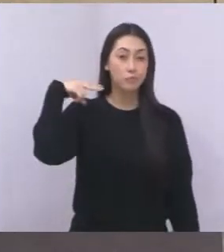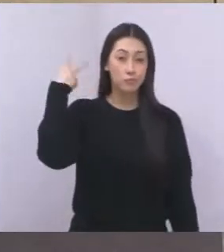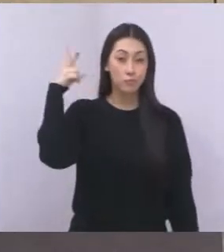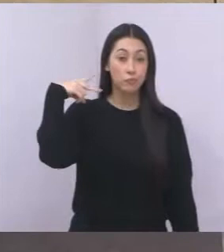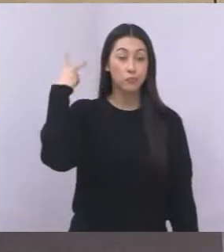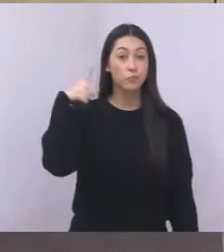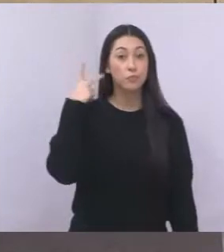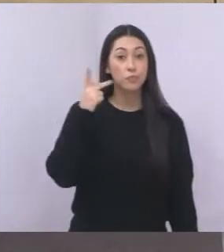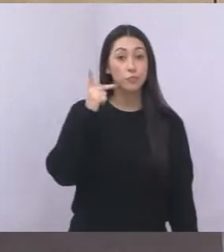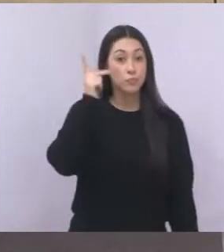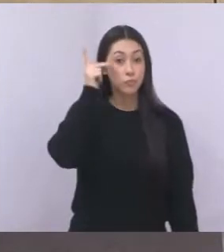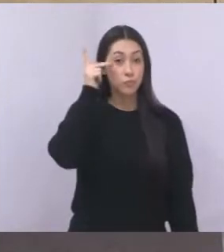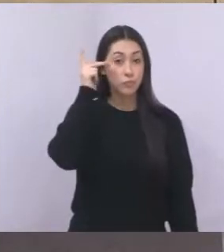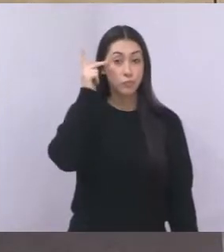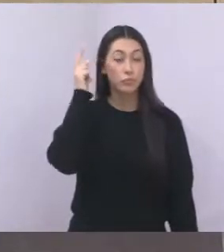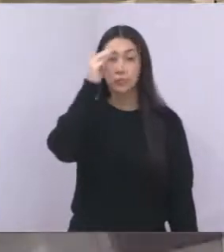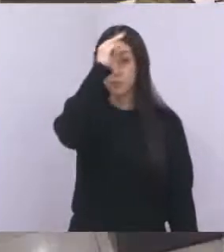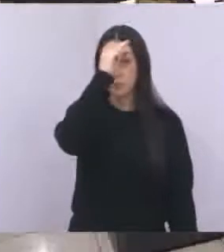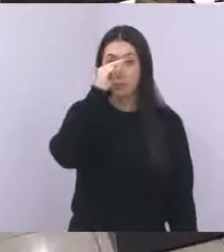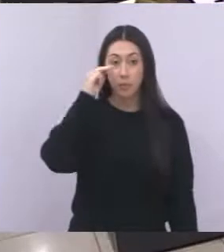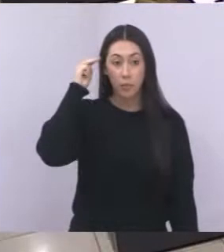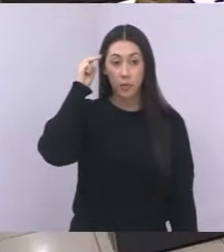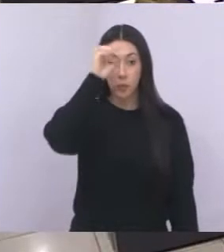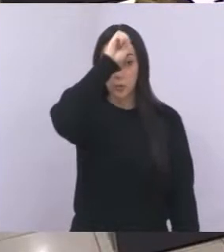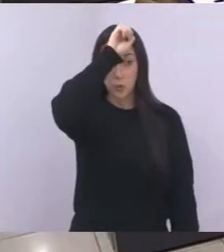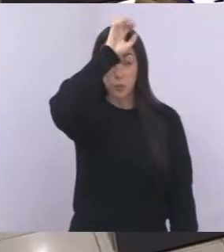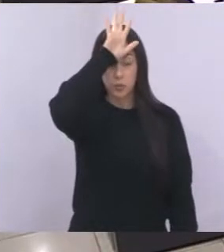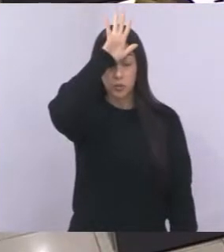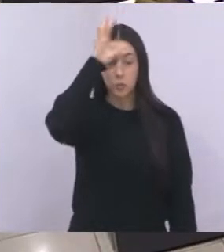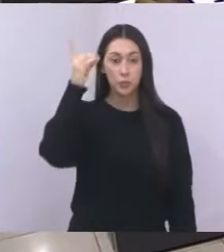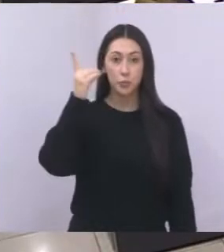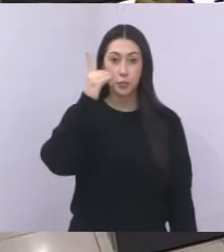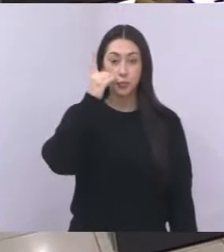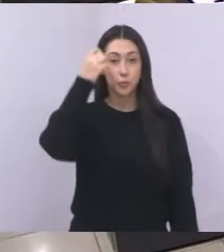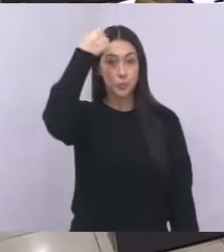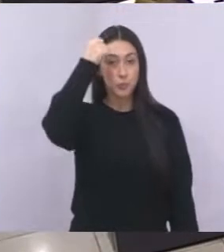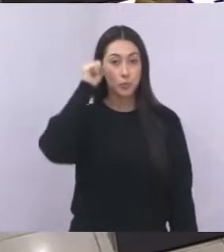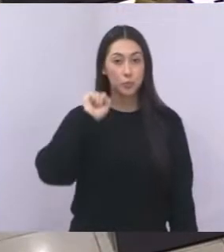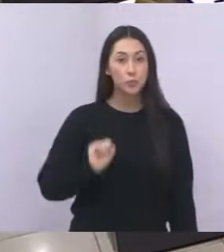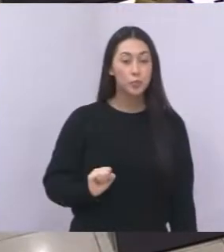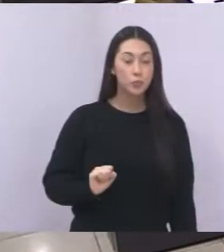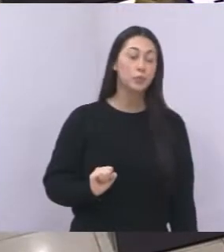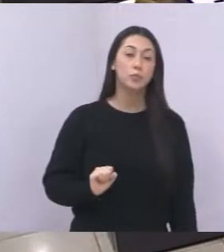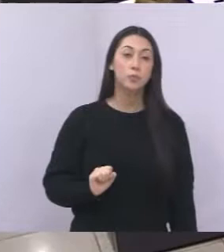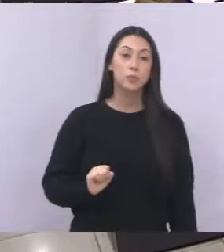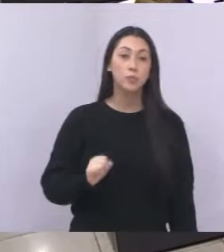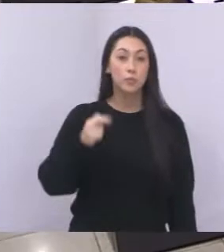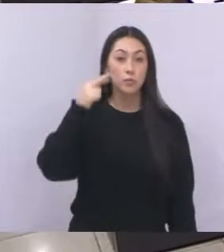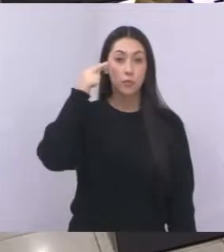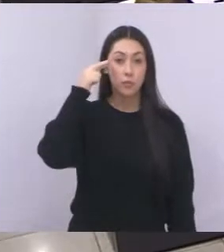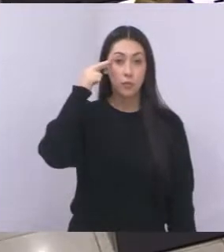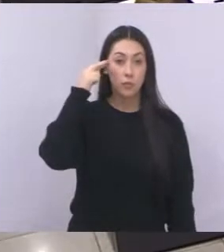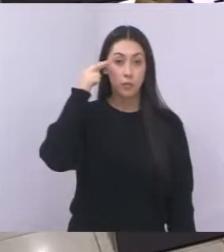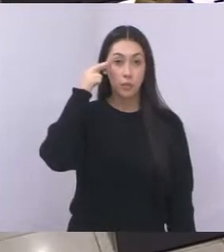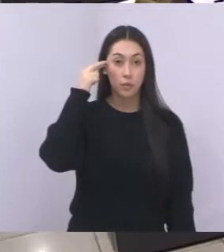vereadores Paulinho do Esporte, Maria Amélia, Rodrigo Salomão, Dude, Sônia Patos Amizade, Roninha,